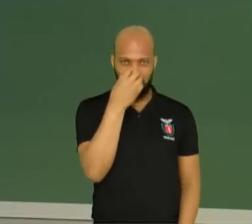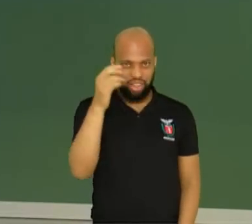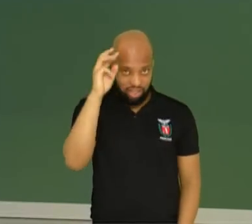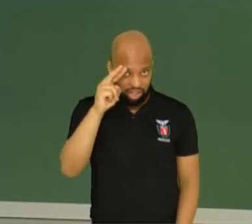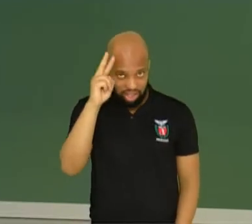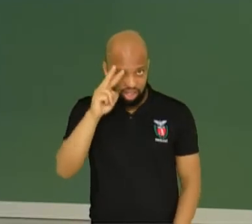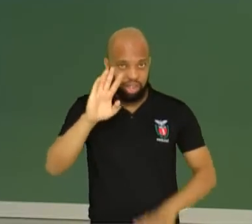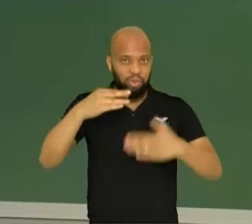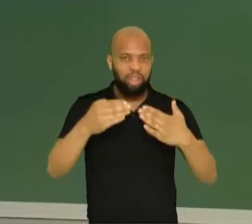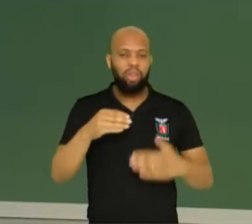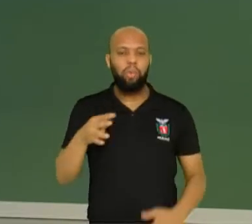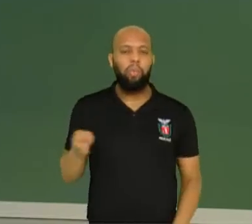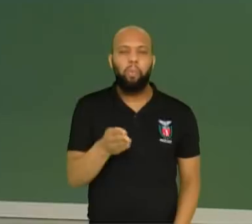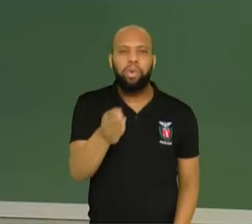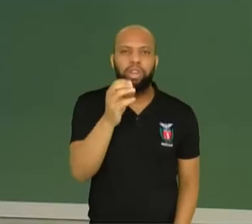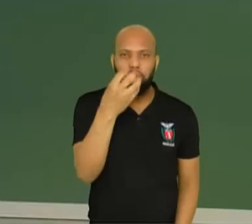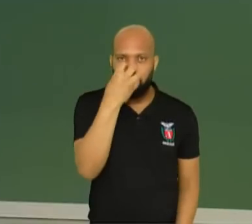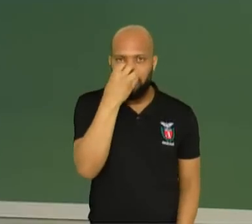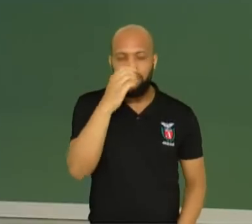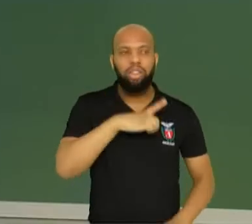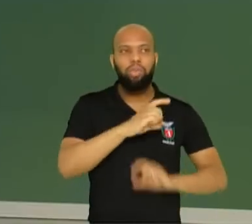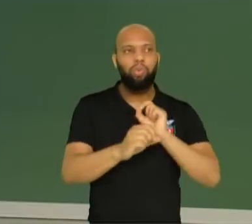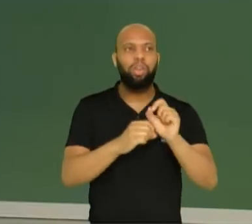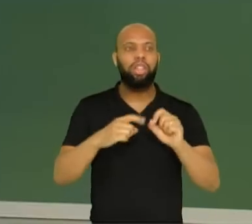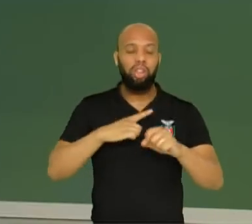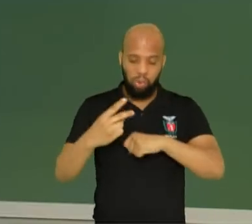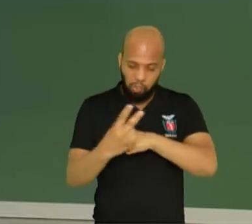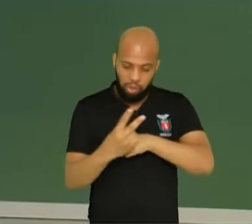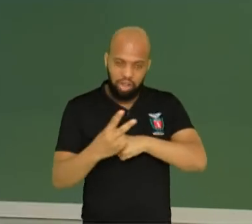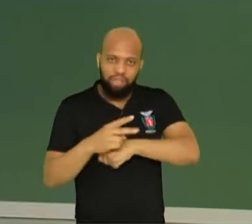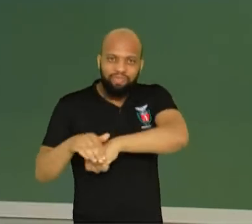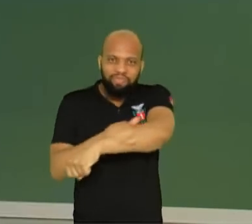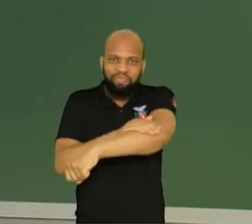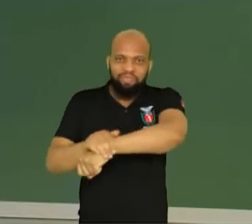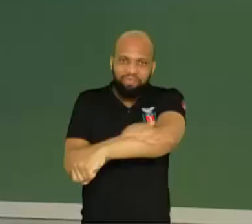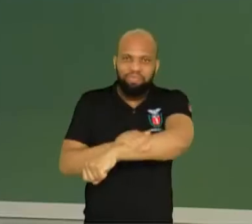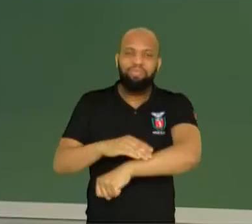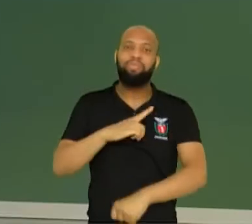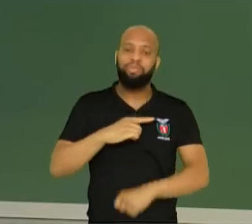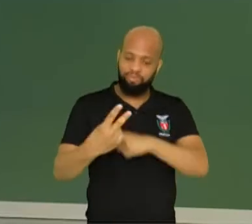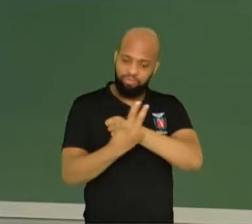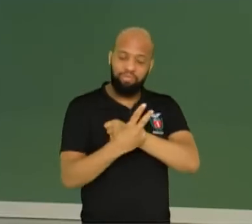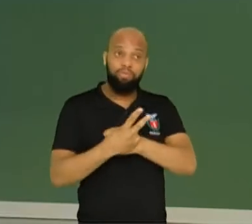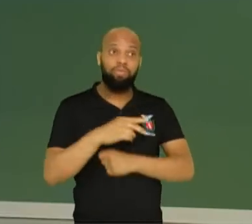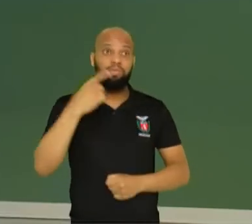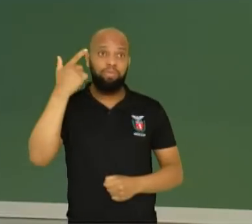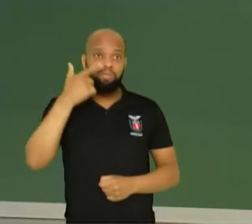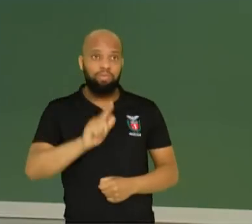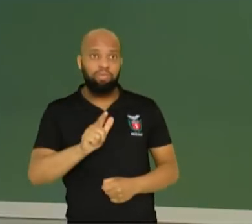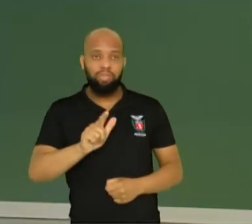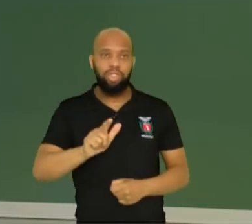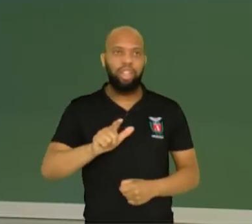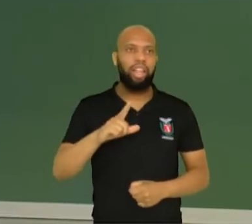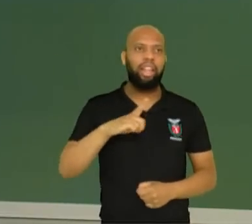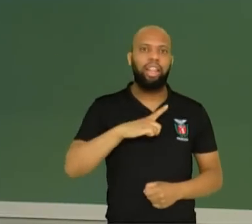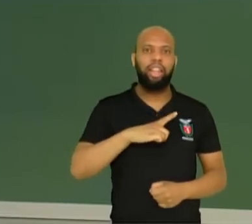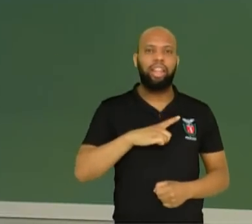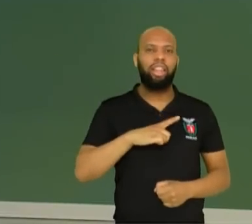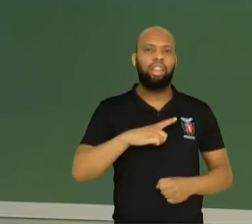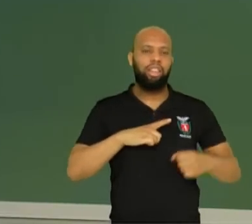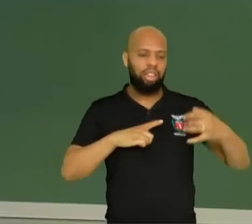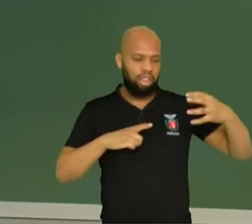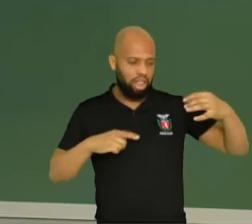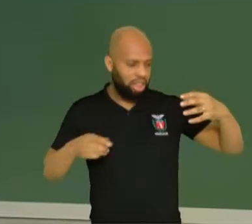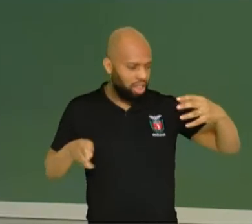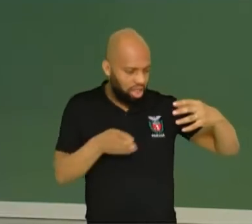lembra? O peixe-palhaço, ele tem uma proteção no próprio corpo dele, que ele pode encostar nos tentáculos que não